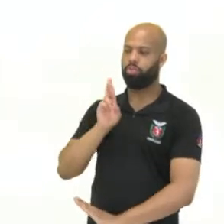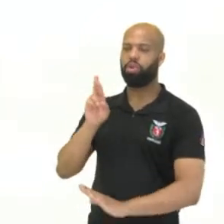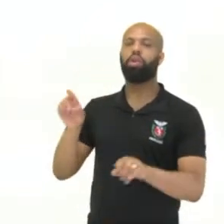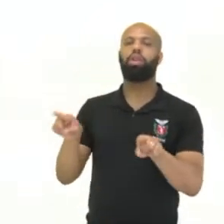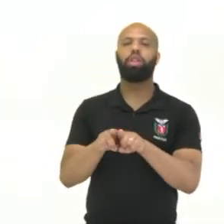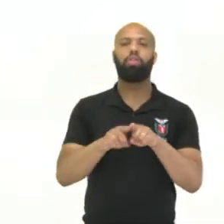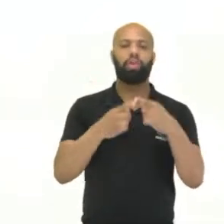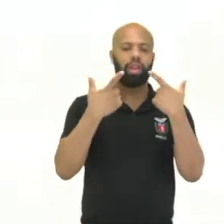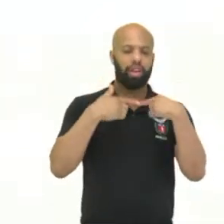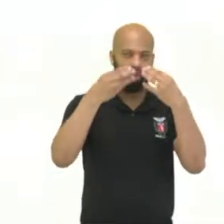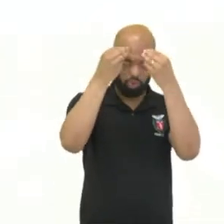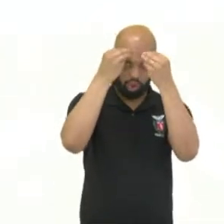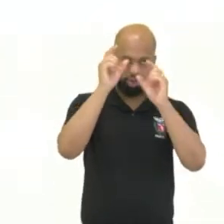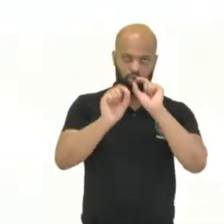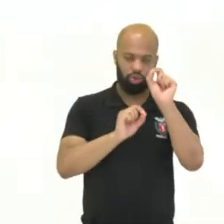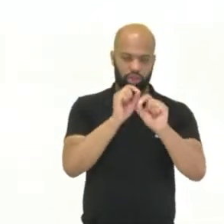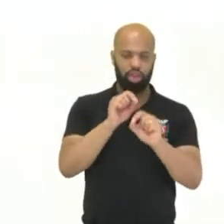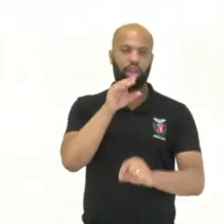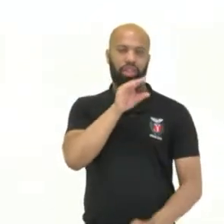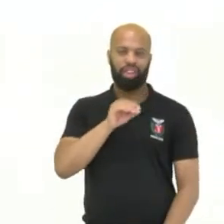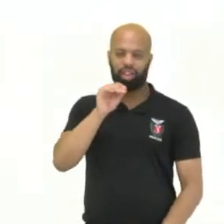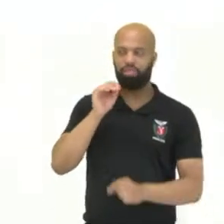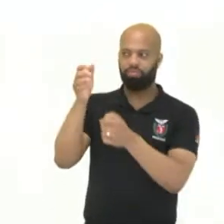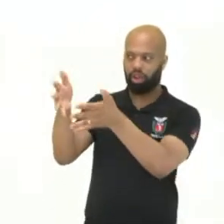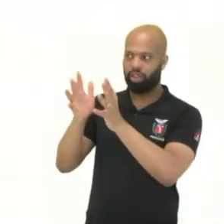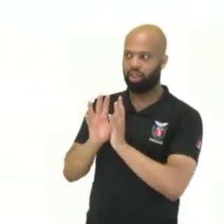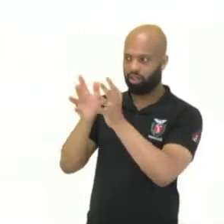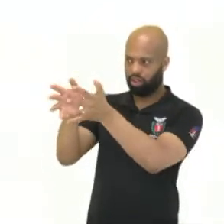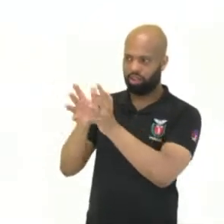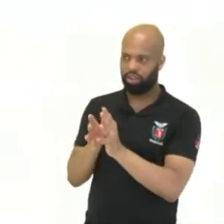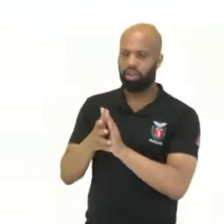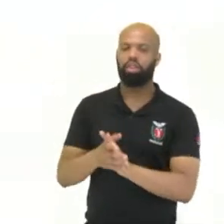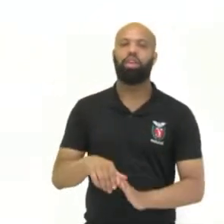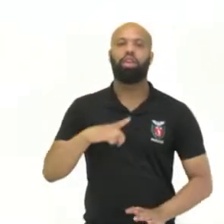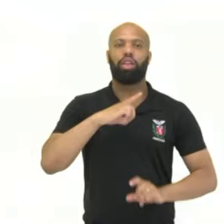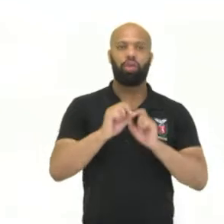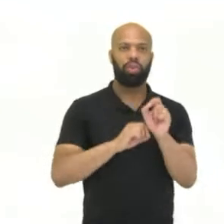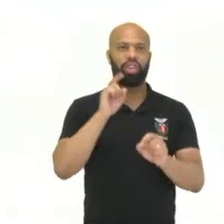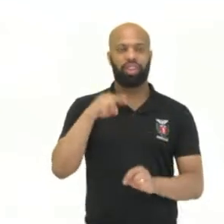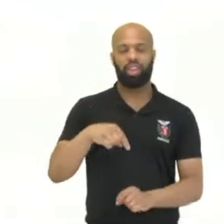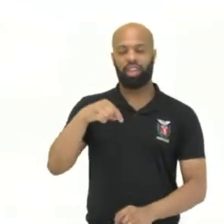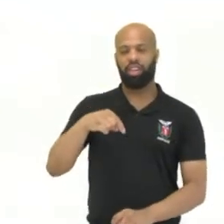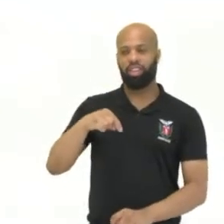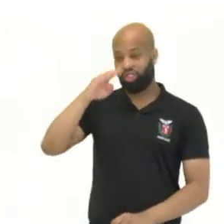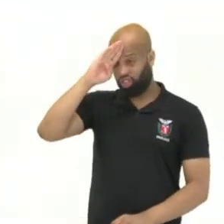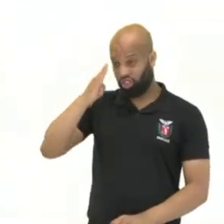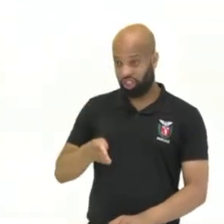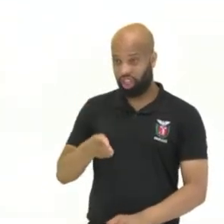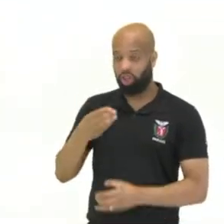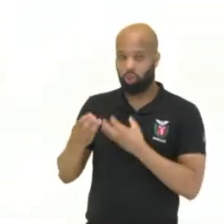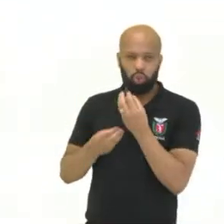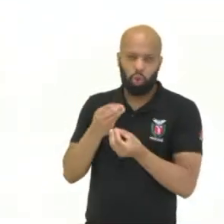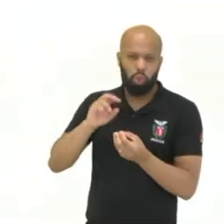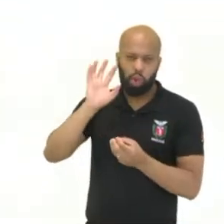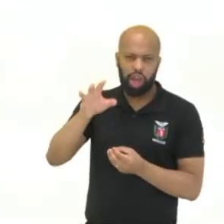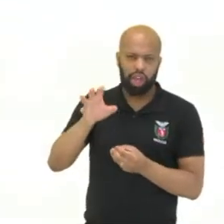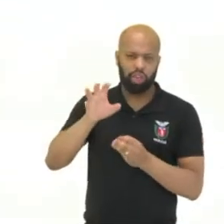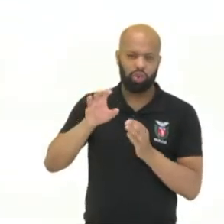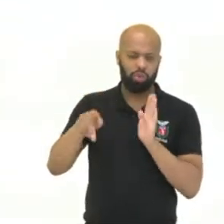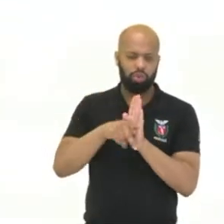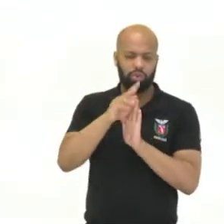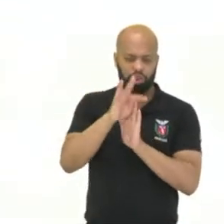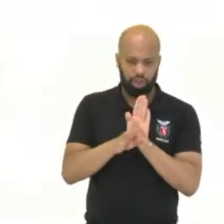como dialógica e oral. Marca do discurso direto e da subjetividade. Aqui